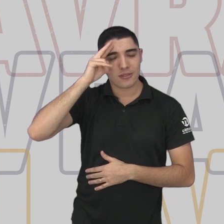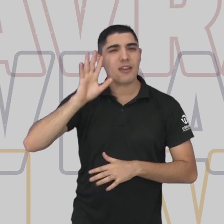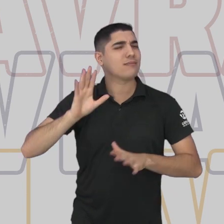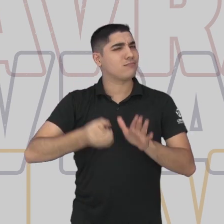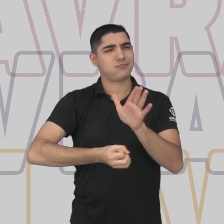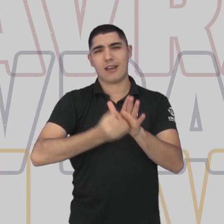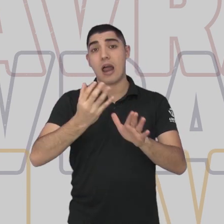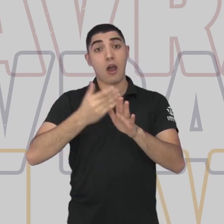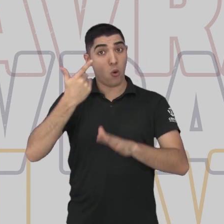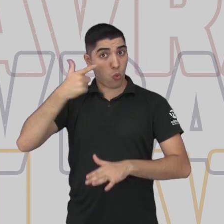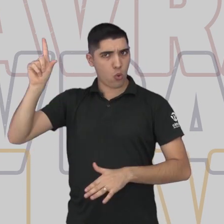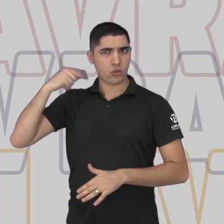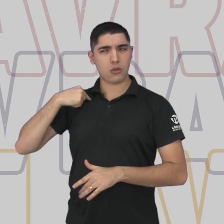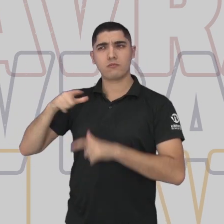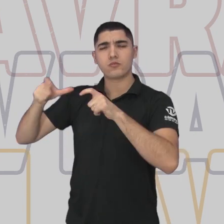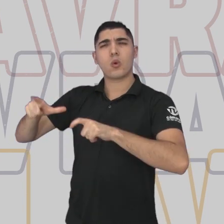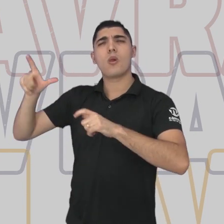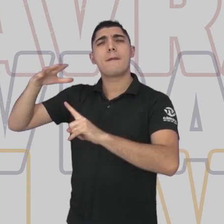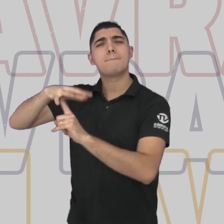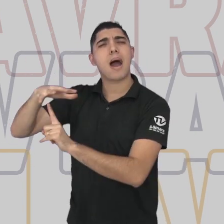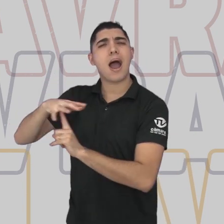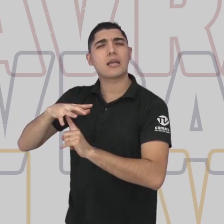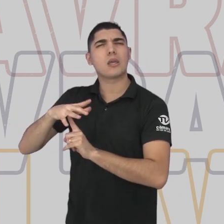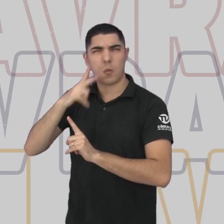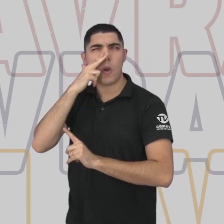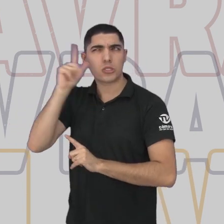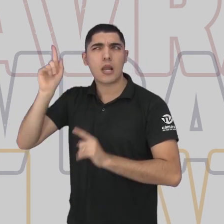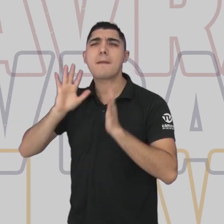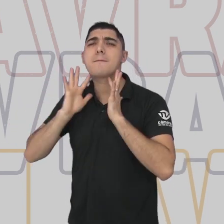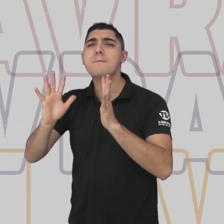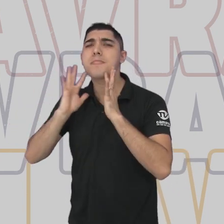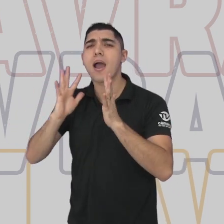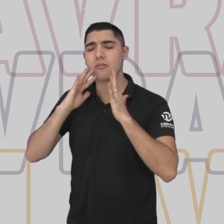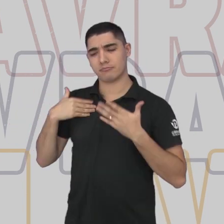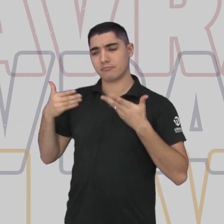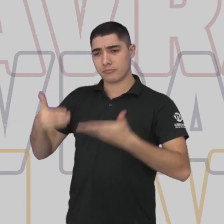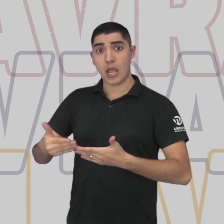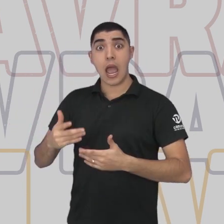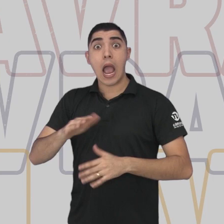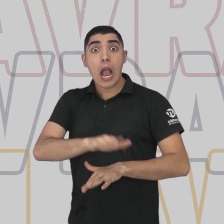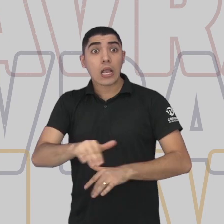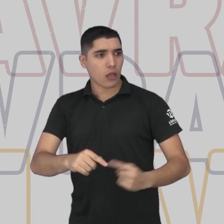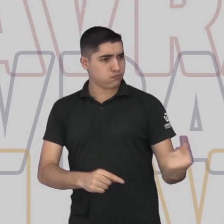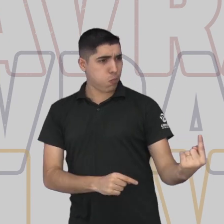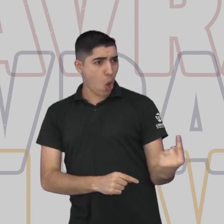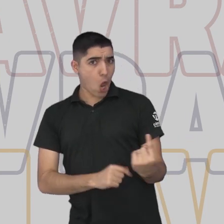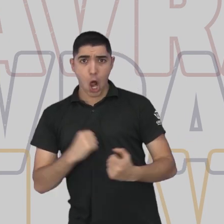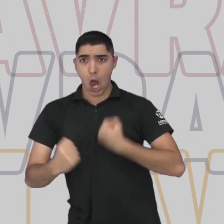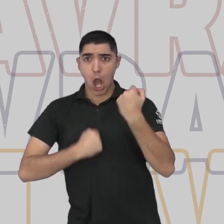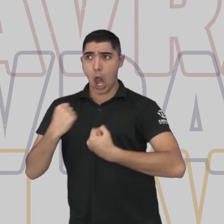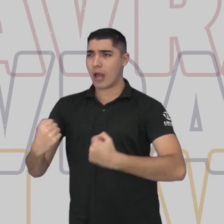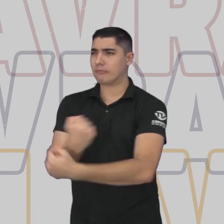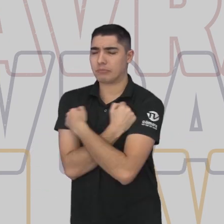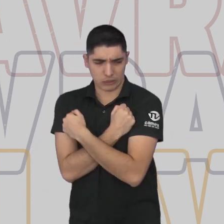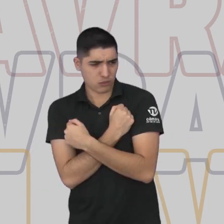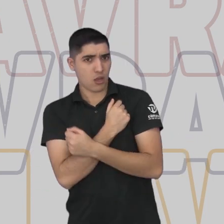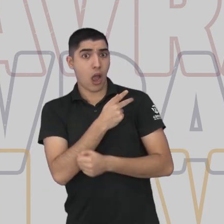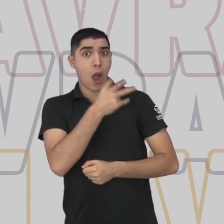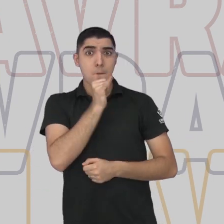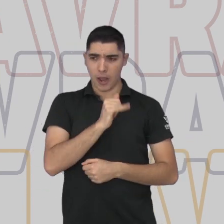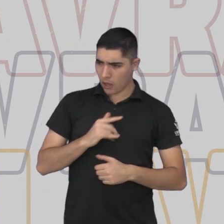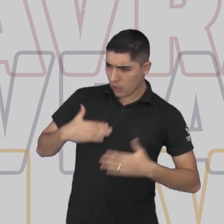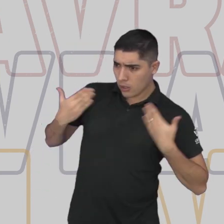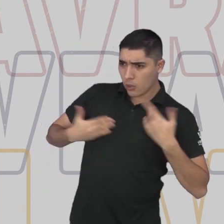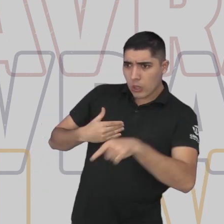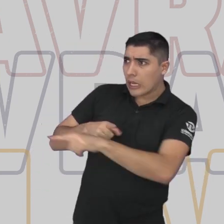Várias vezes, uma vez eu fui num parque, acho que no parque da cidade, uma criança veio correndo e me abraçou, o pai ficou desesperado,